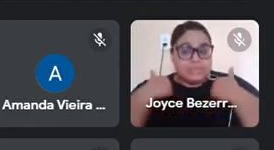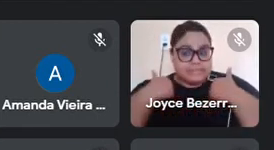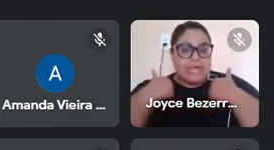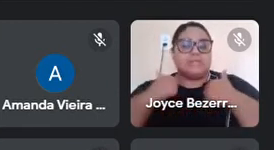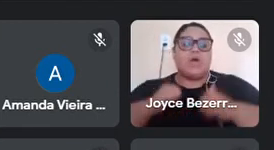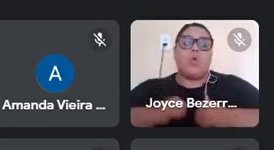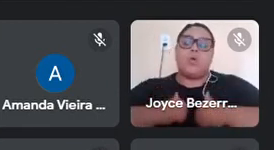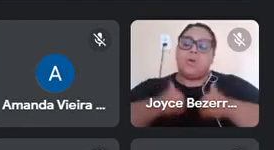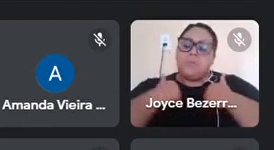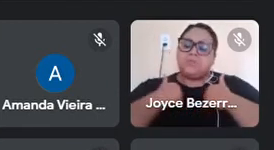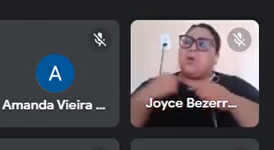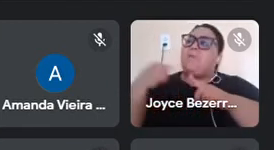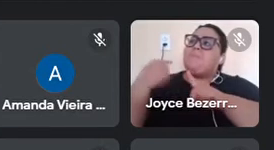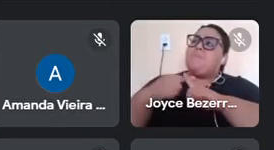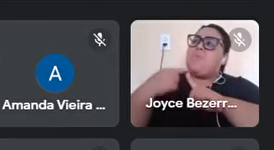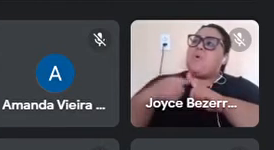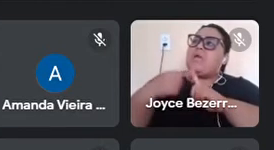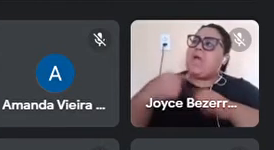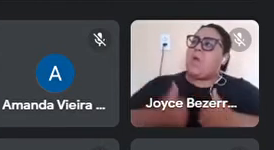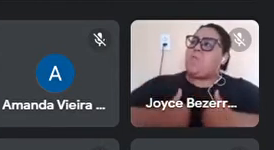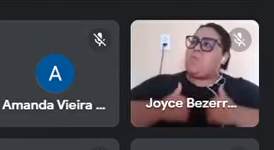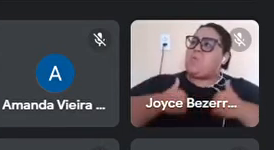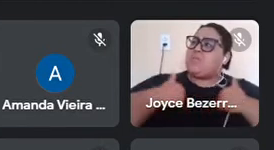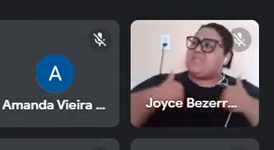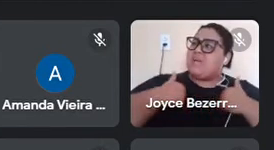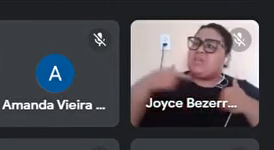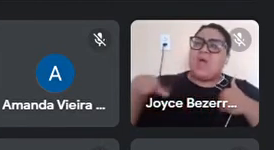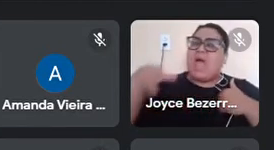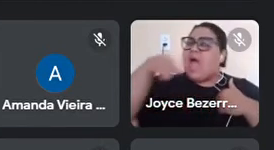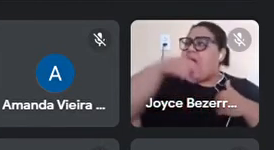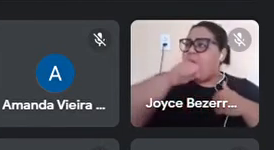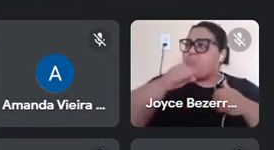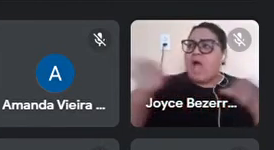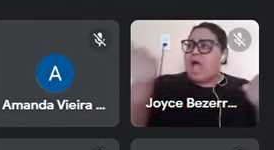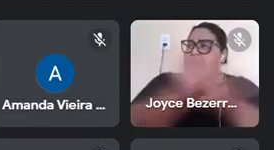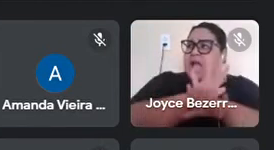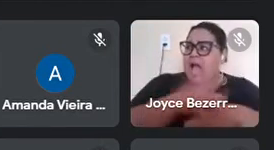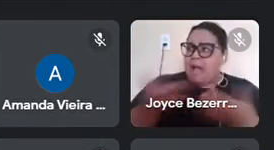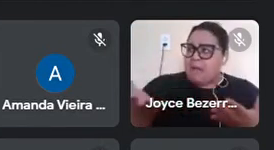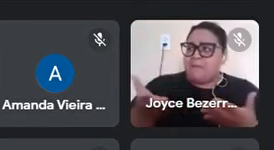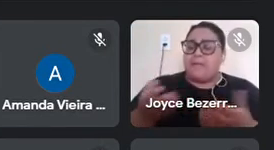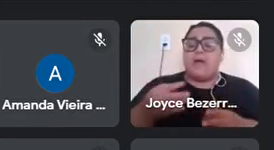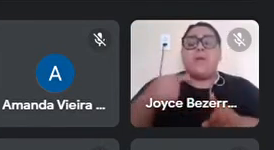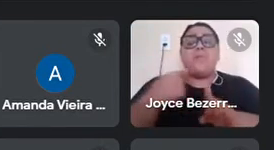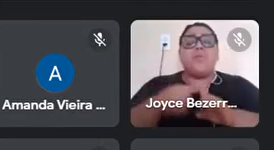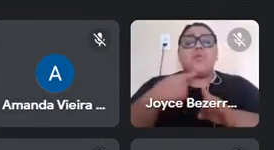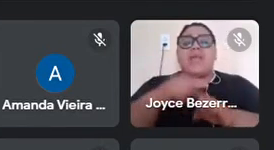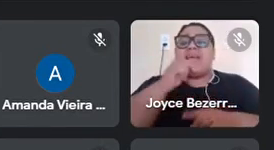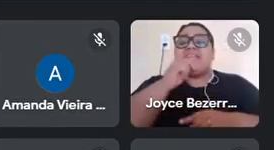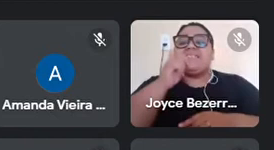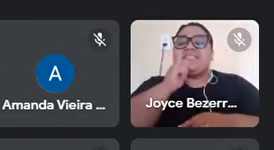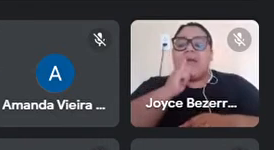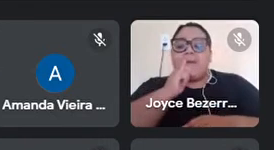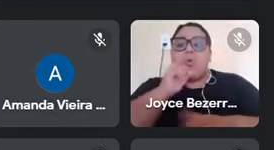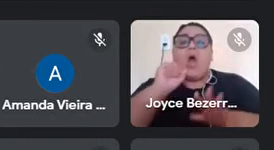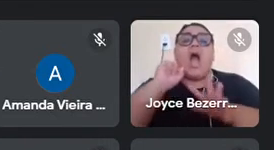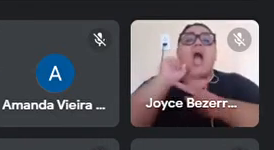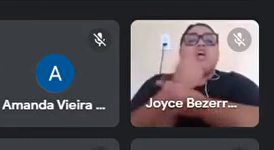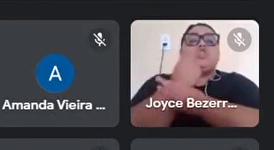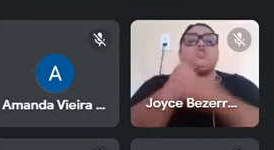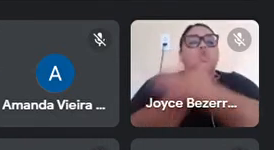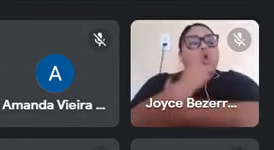por que é uma imunização de curto prazo se são anticorpos? A senhora não disse que os anticorpos estão relacionados aos